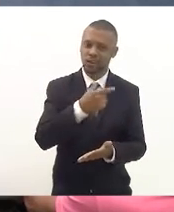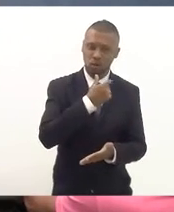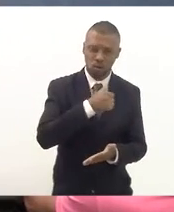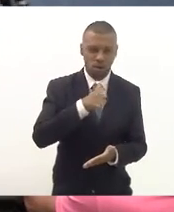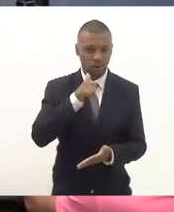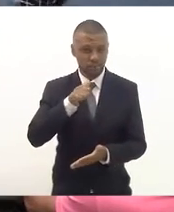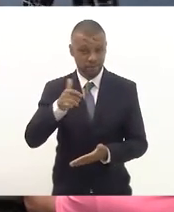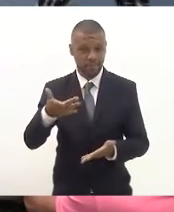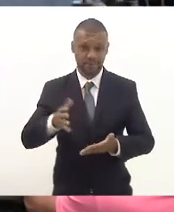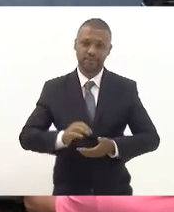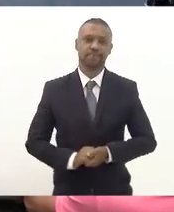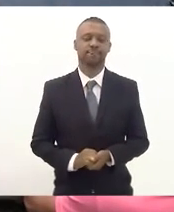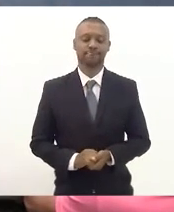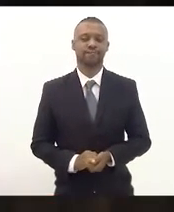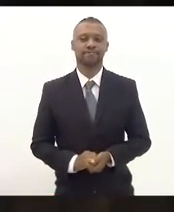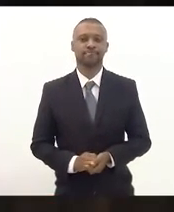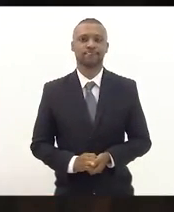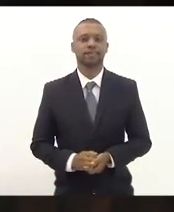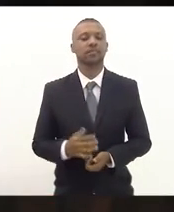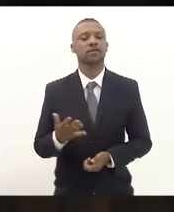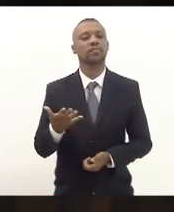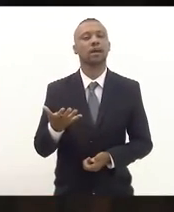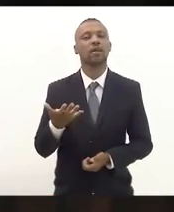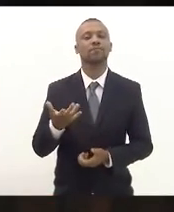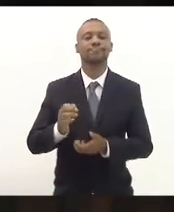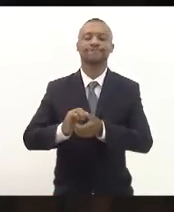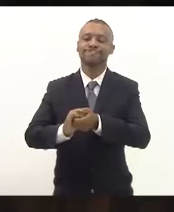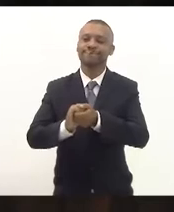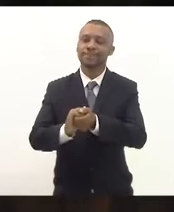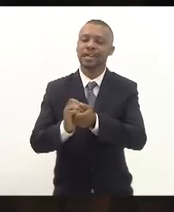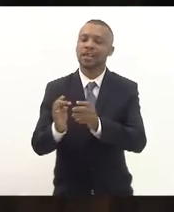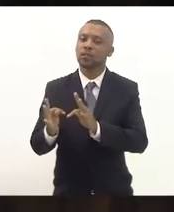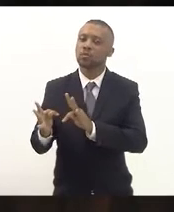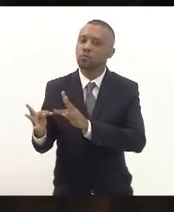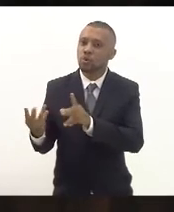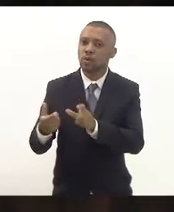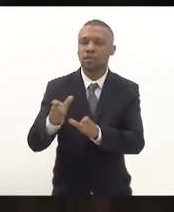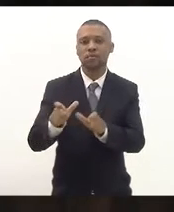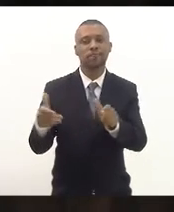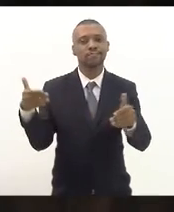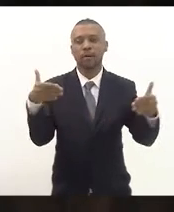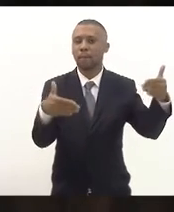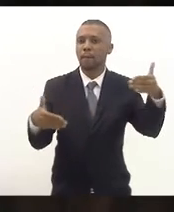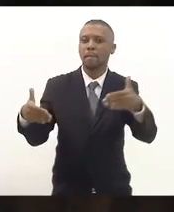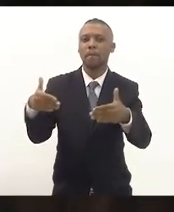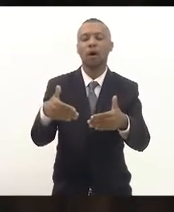quero cumprimentar a todos que vieram hoje prestigiar